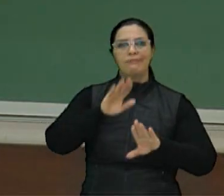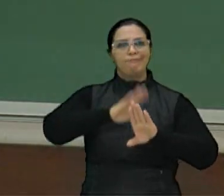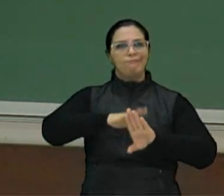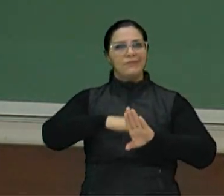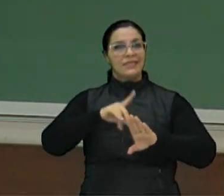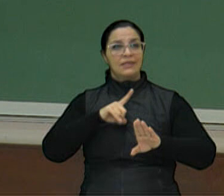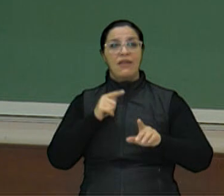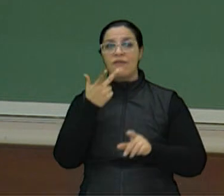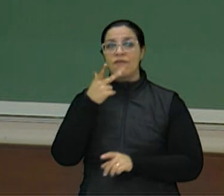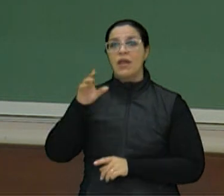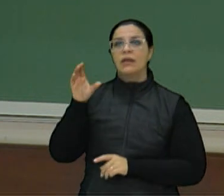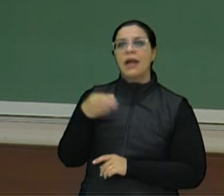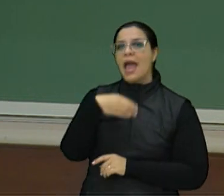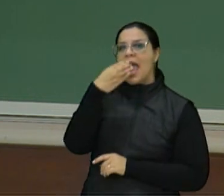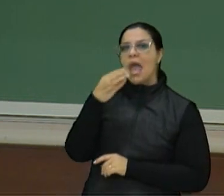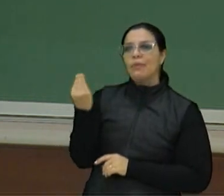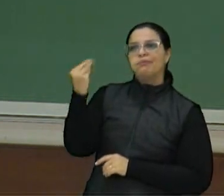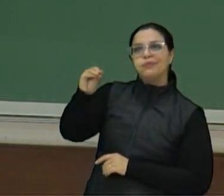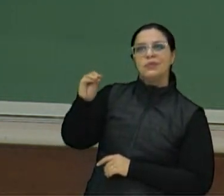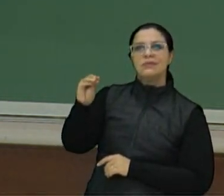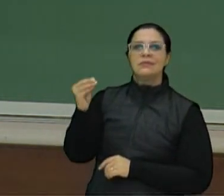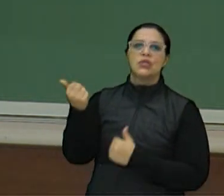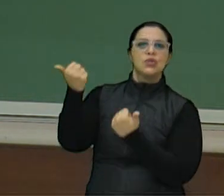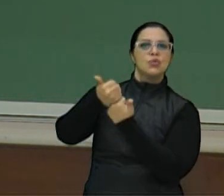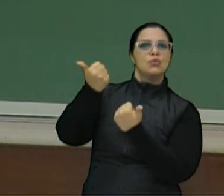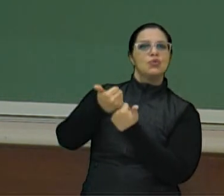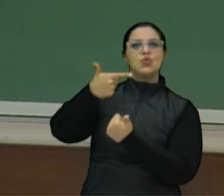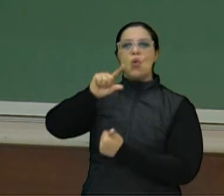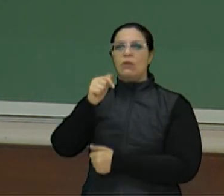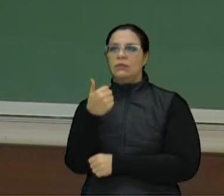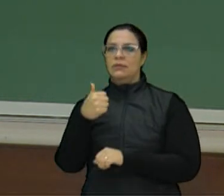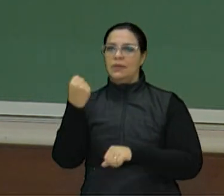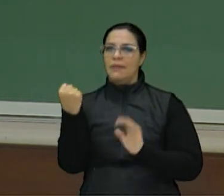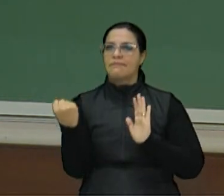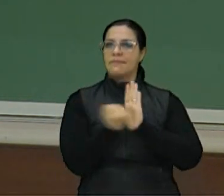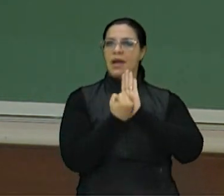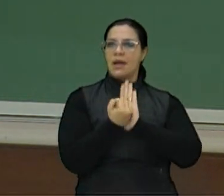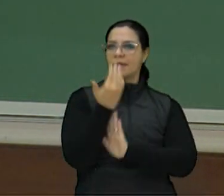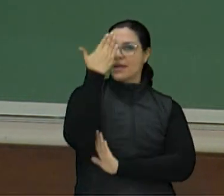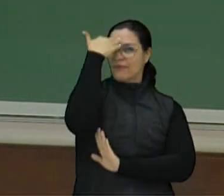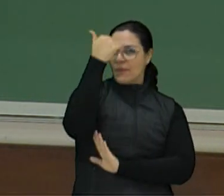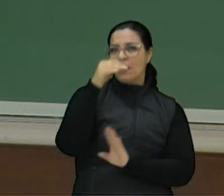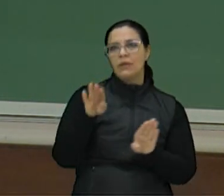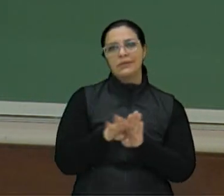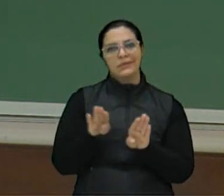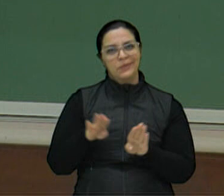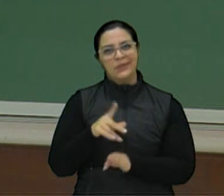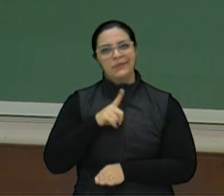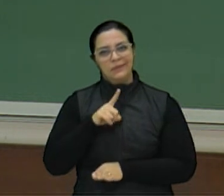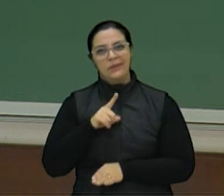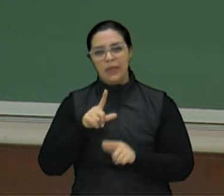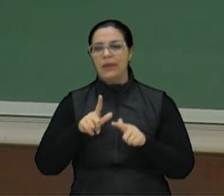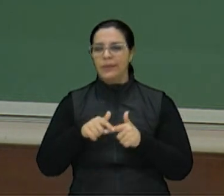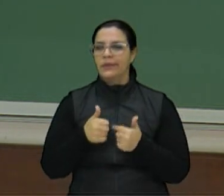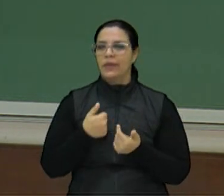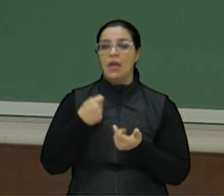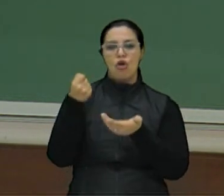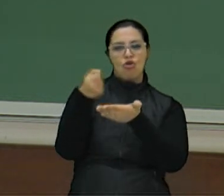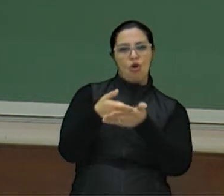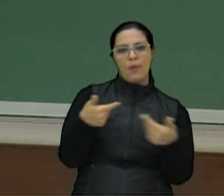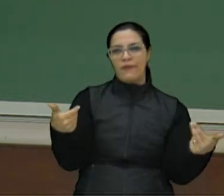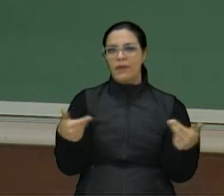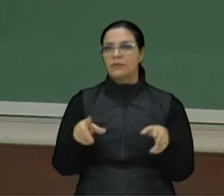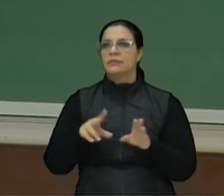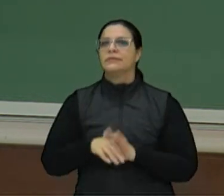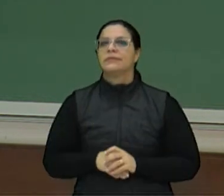só tirar a palavra Apple aqui e colocar qualquer outra das transnacionais de consumo de